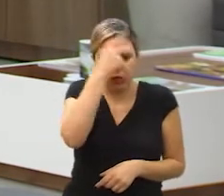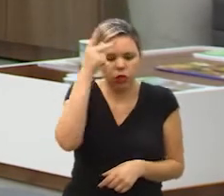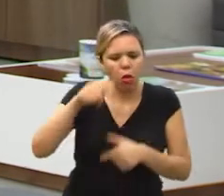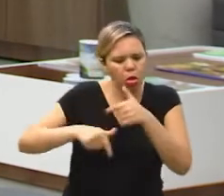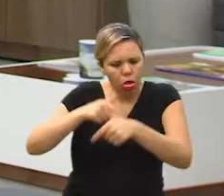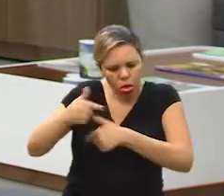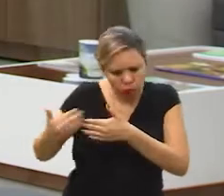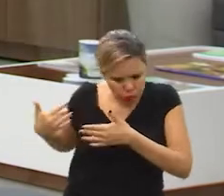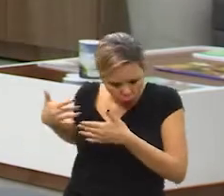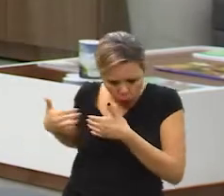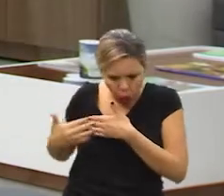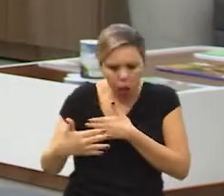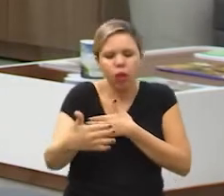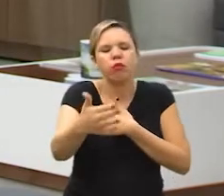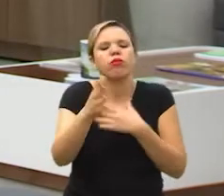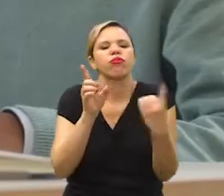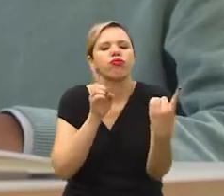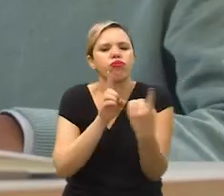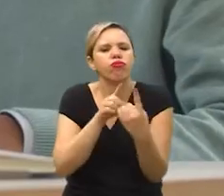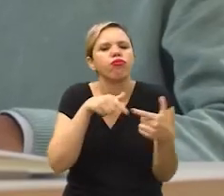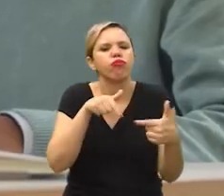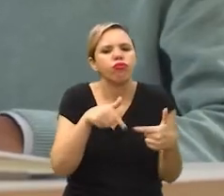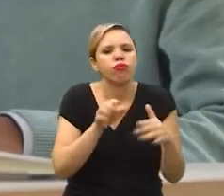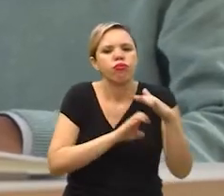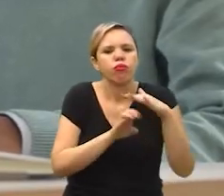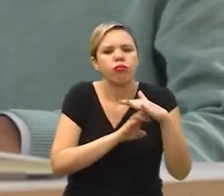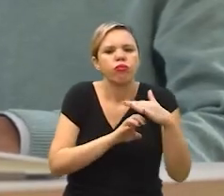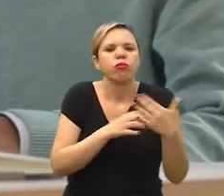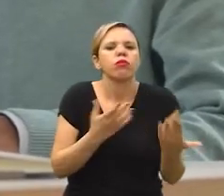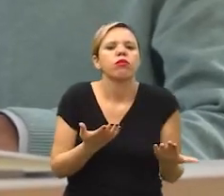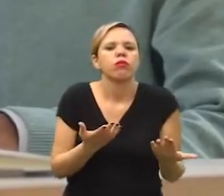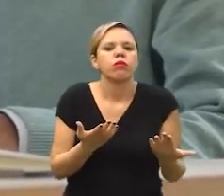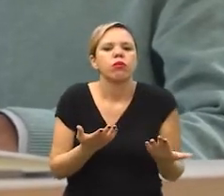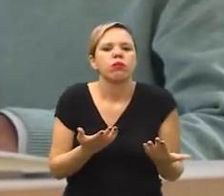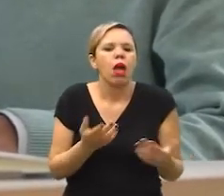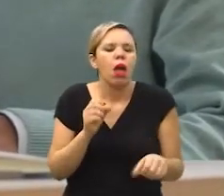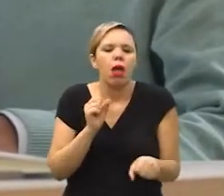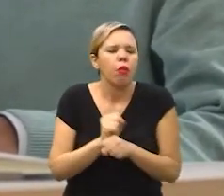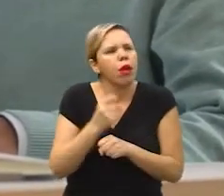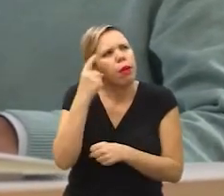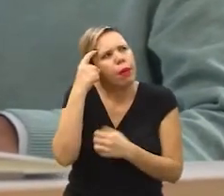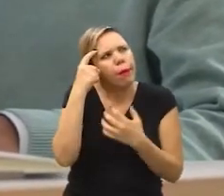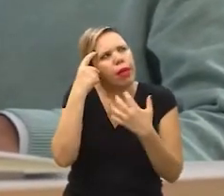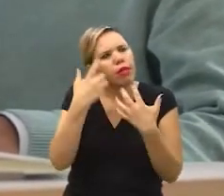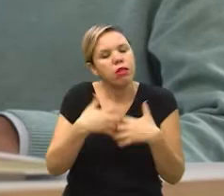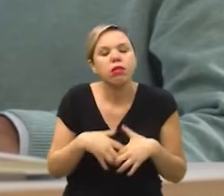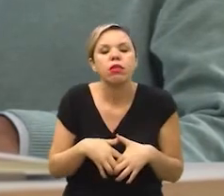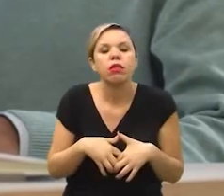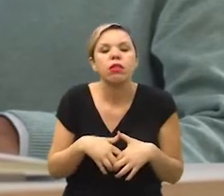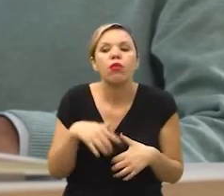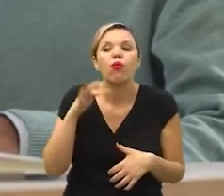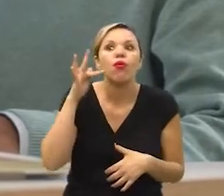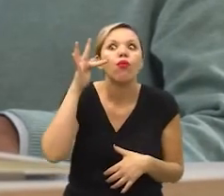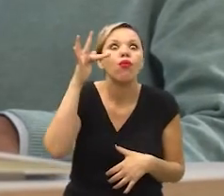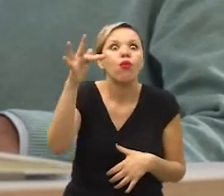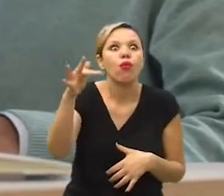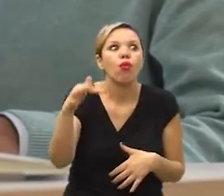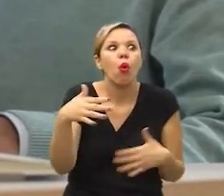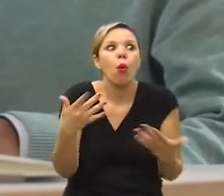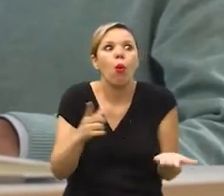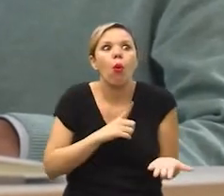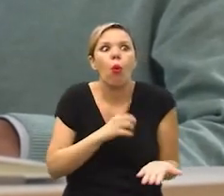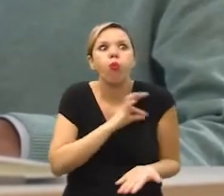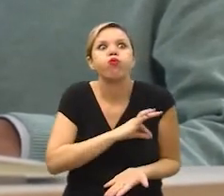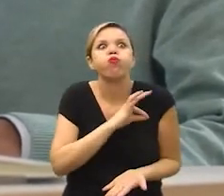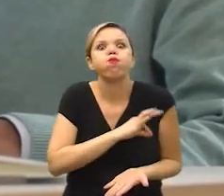longo da vida, ele está prestando serviço à empresa e chega e ele não para pensar o seu futuro, quanto ele terá